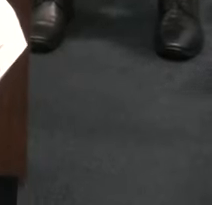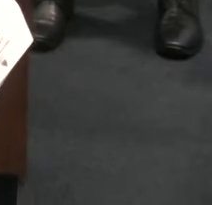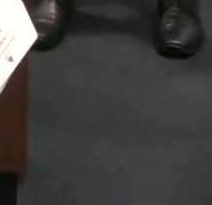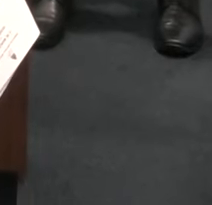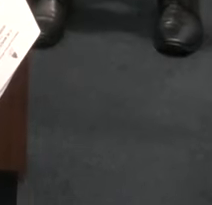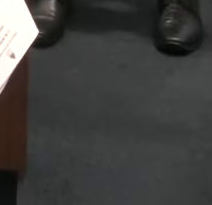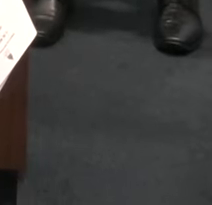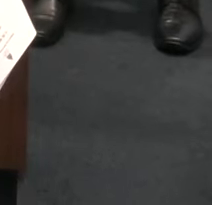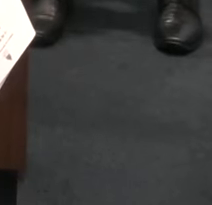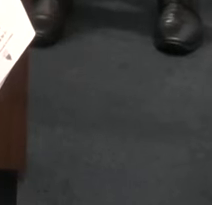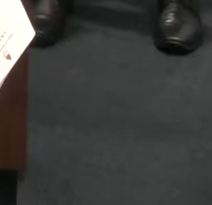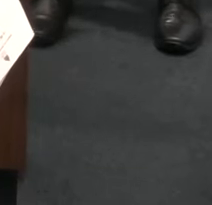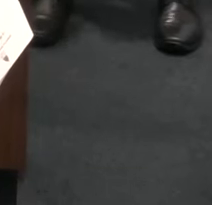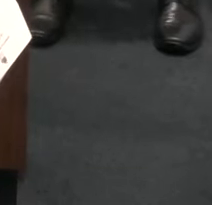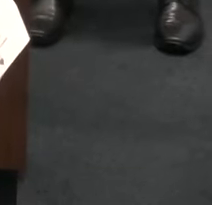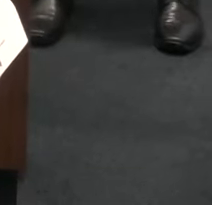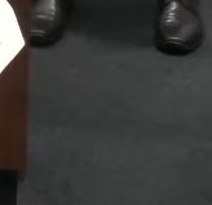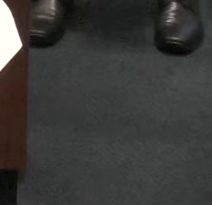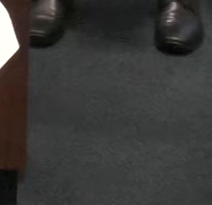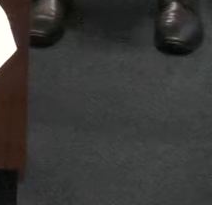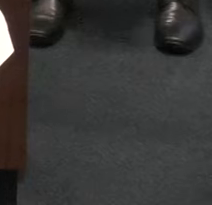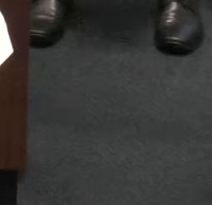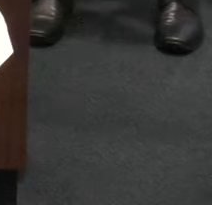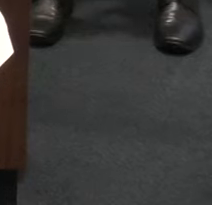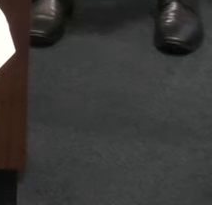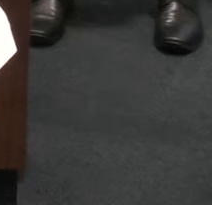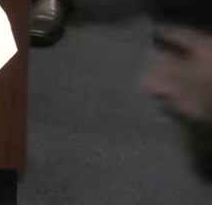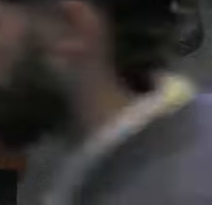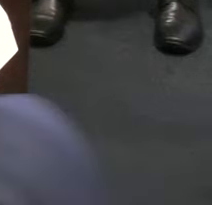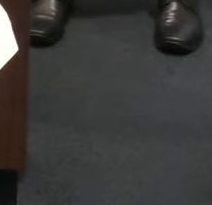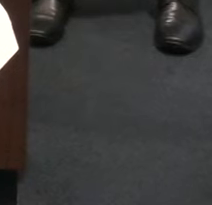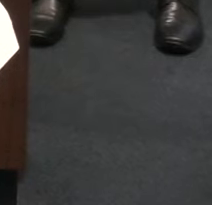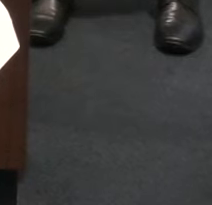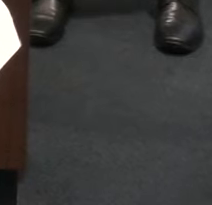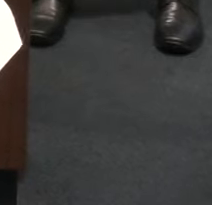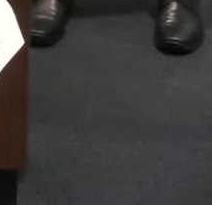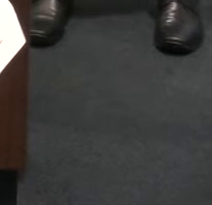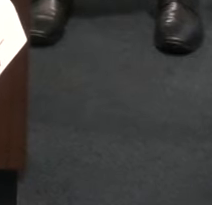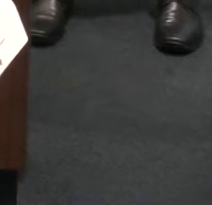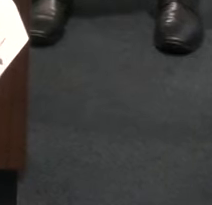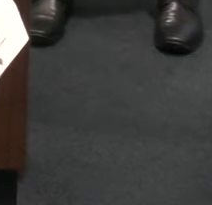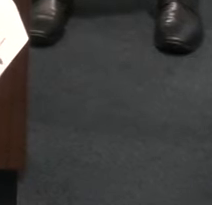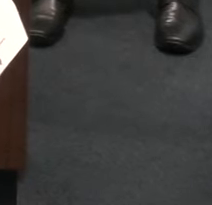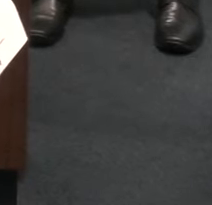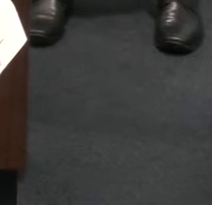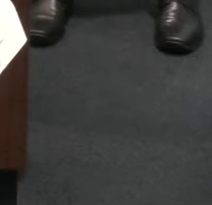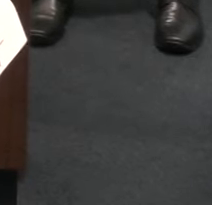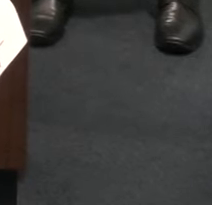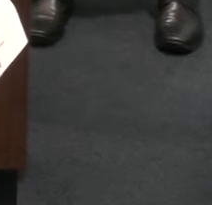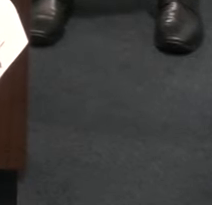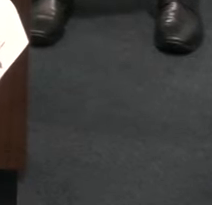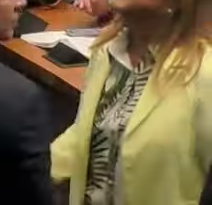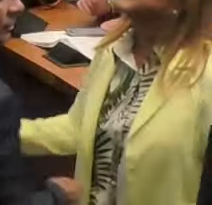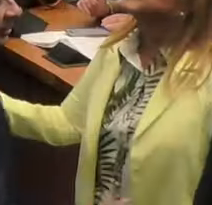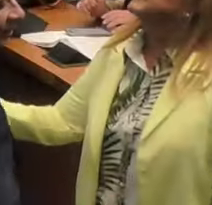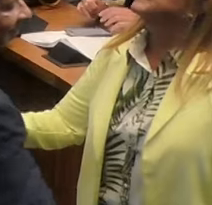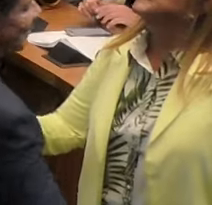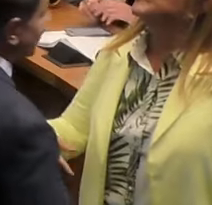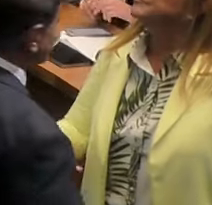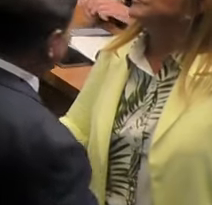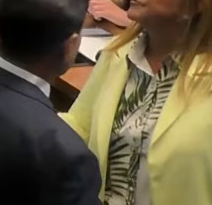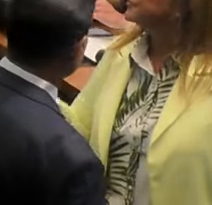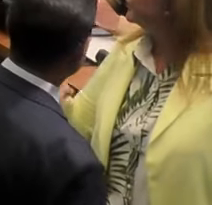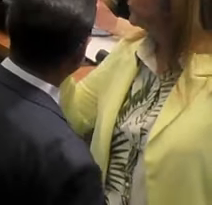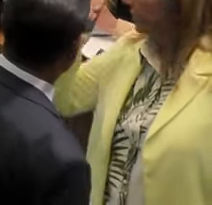CCJ. Eu vou pedir um esclarecimento ao doutor Serginho. Eu entendi na